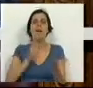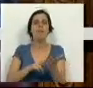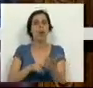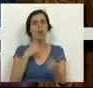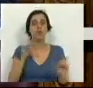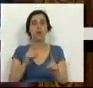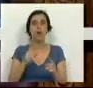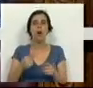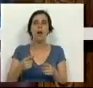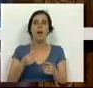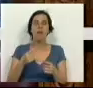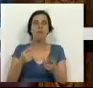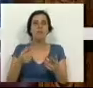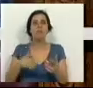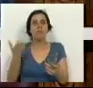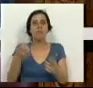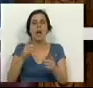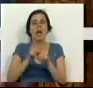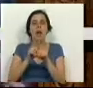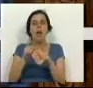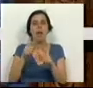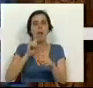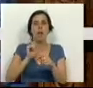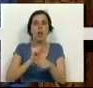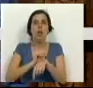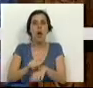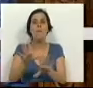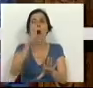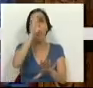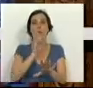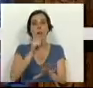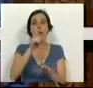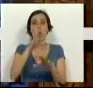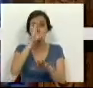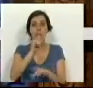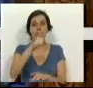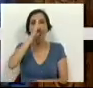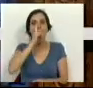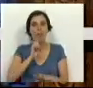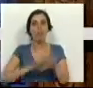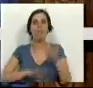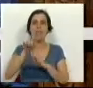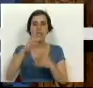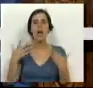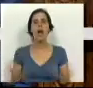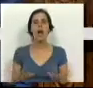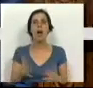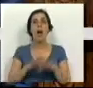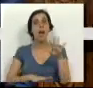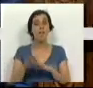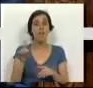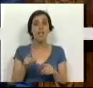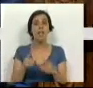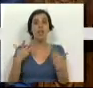verdade compulsivamente, mas atrevo-me a dizer que o Governo se habituou a fazê-lo e agora habituou-se a